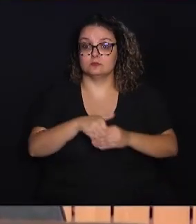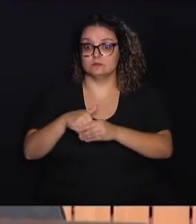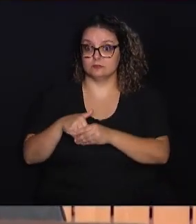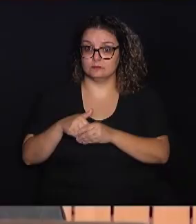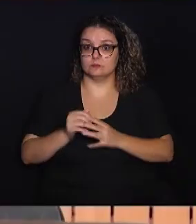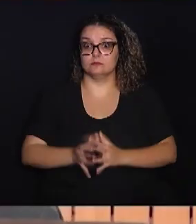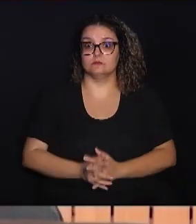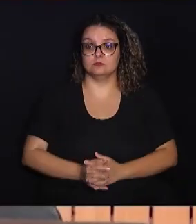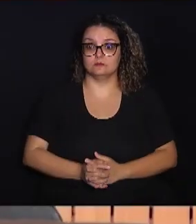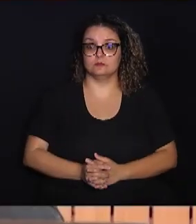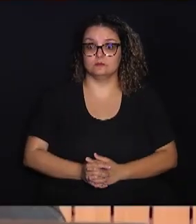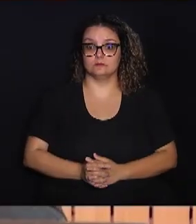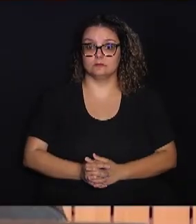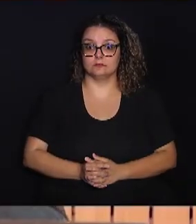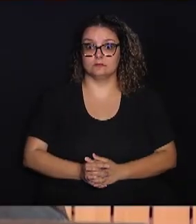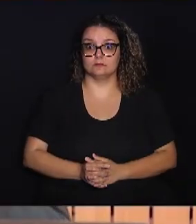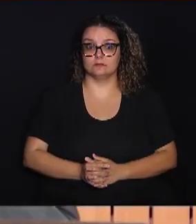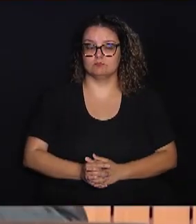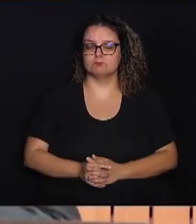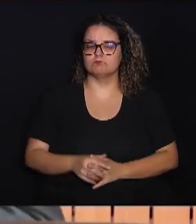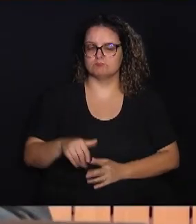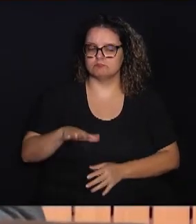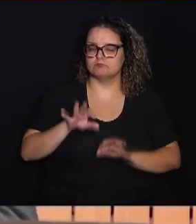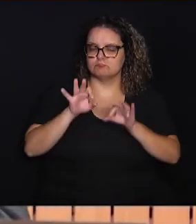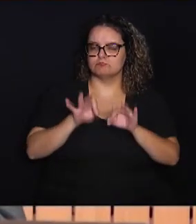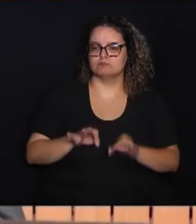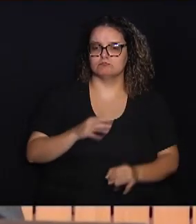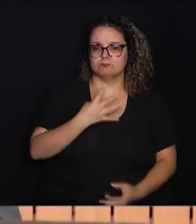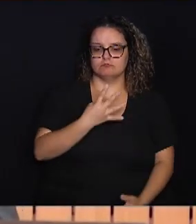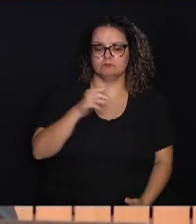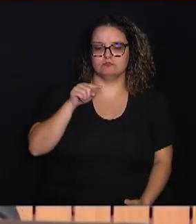e ou seja para ser mais preciso